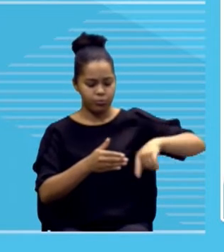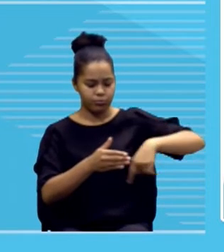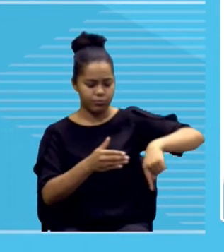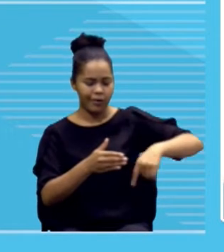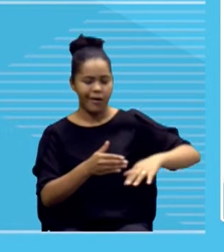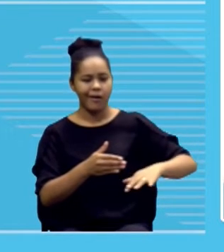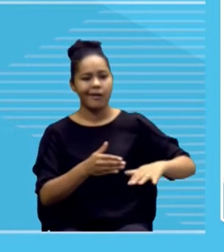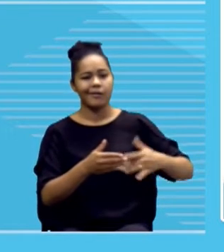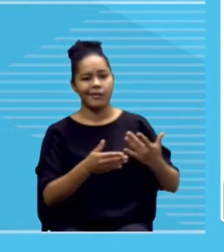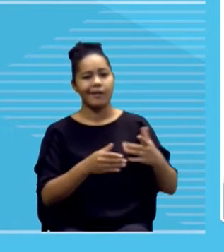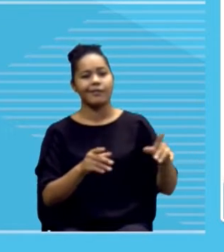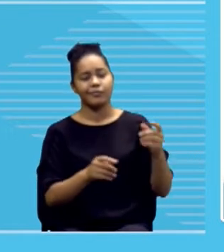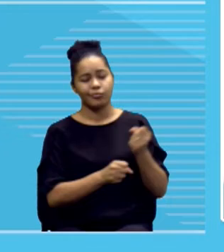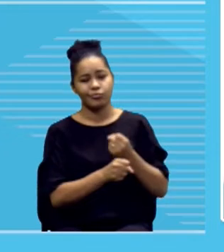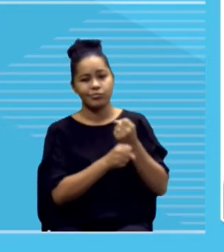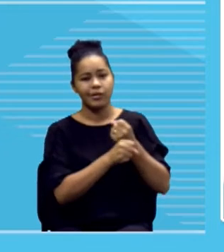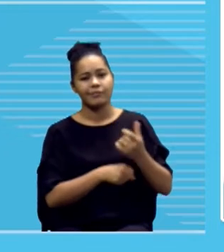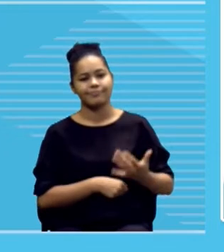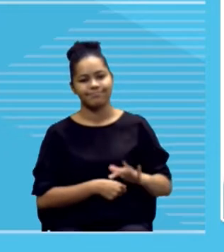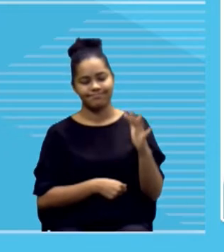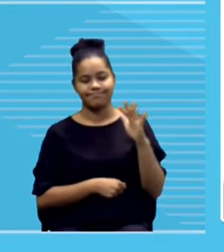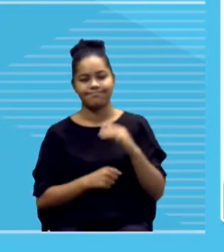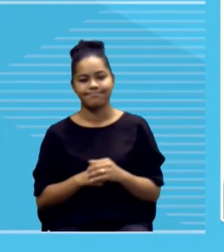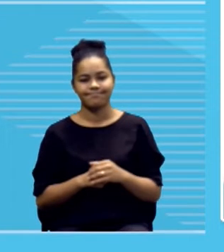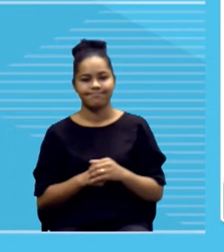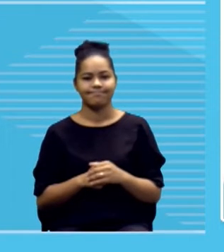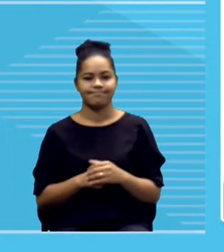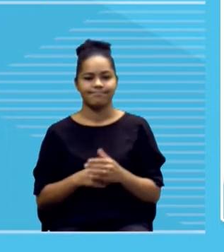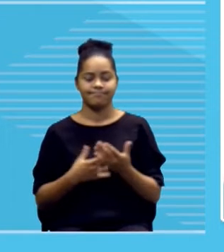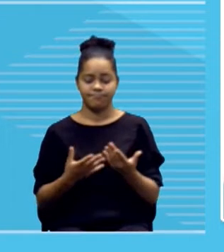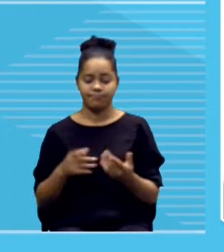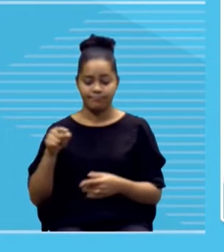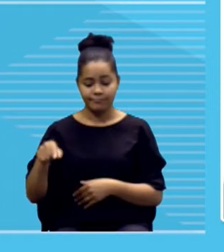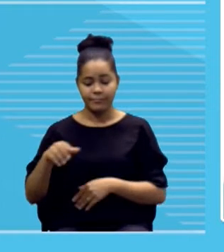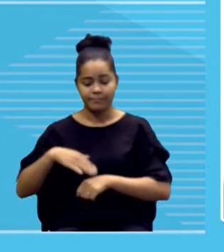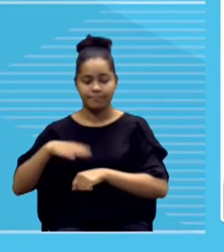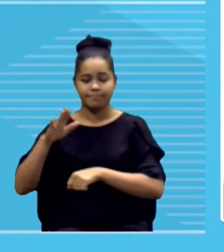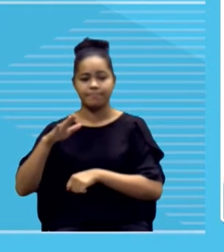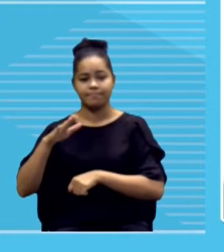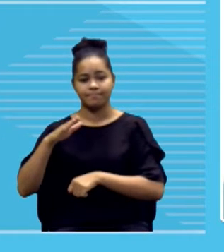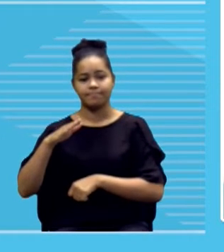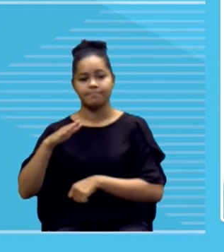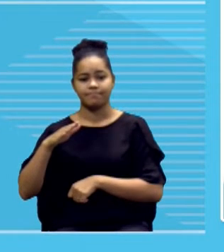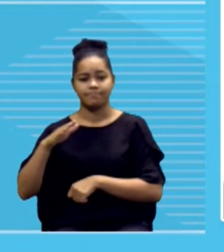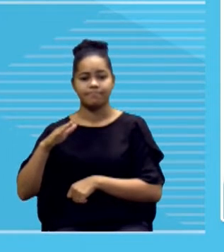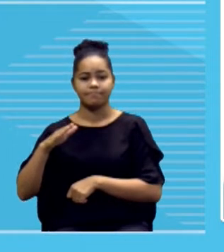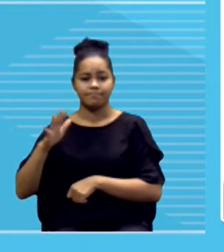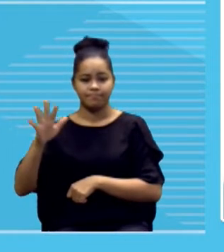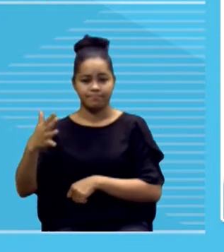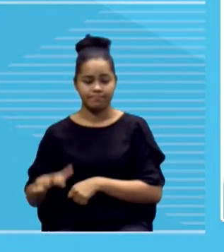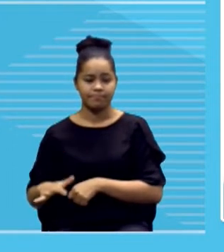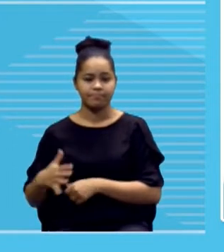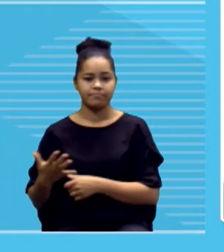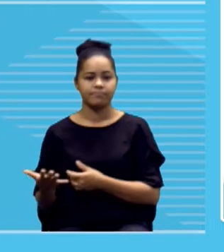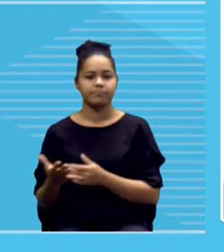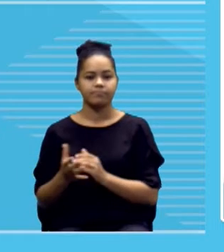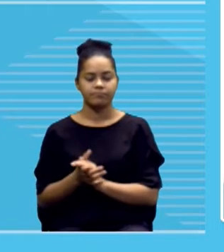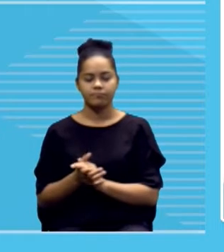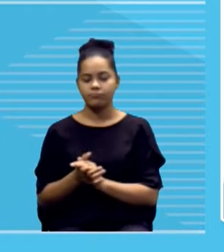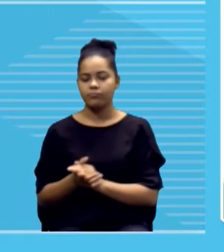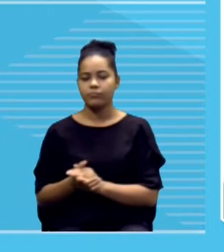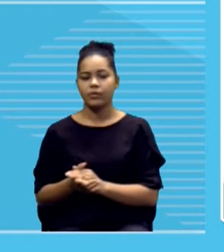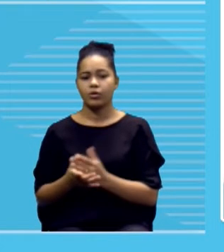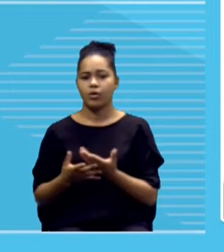ambiental menor e também não demora tanto tempo assim para ser montada. É um recurso inesgotável e renovável, o vento sempre vai estar